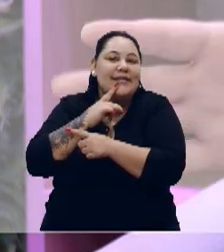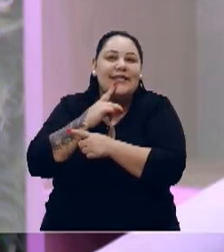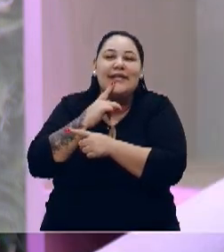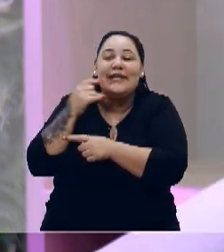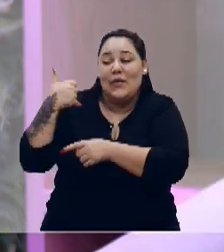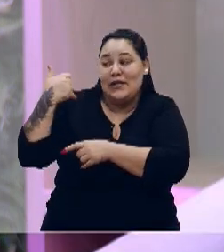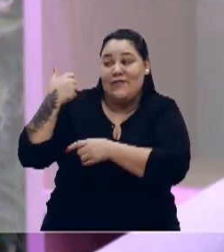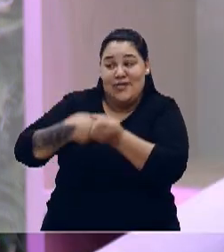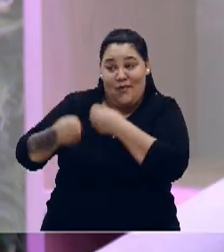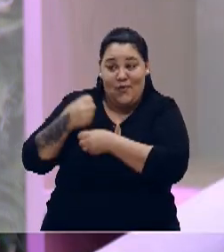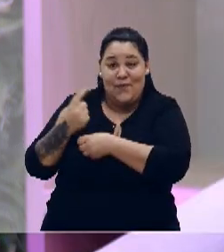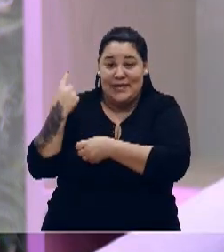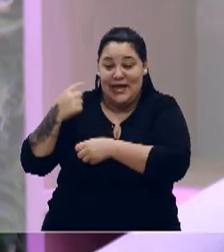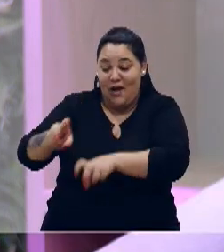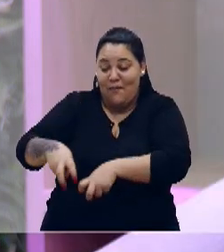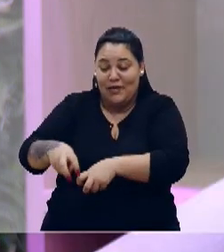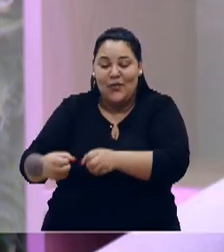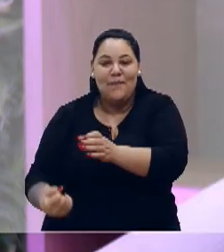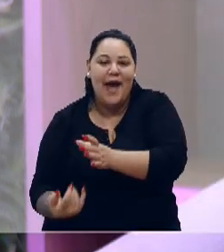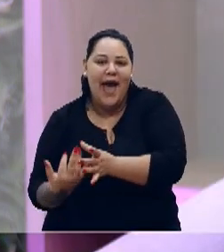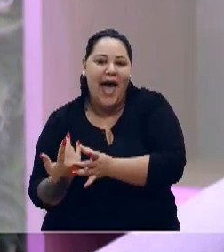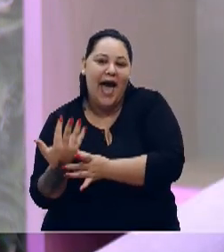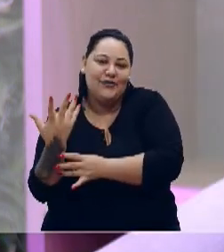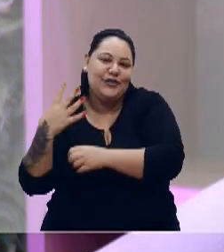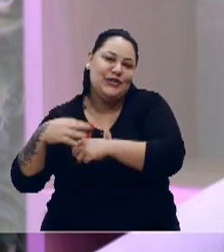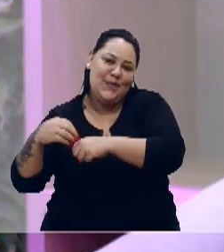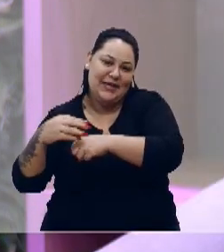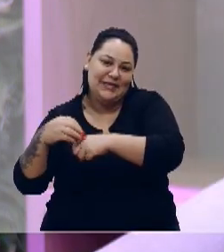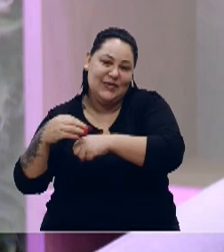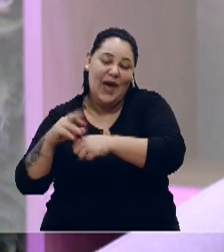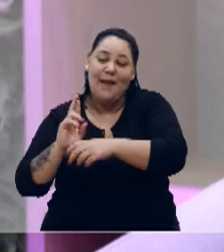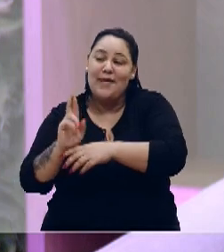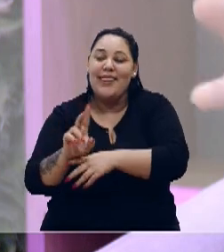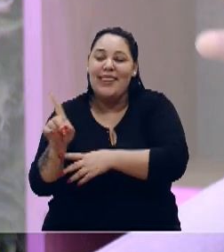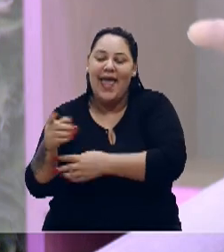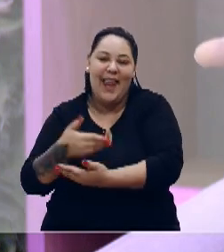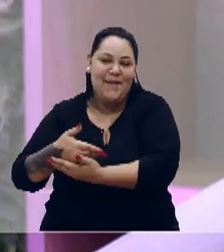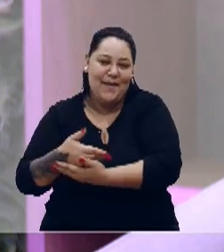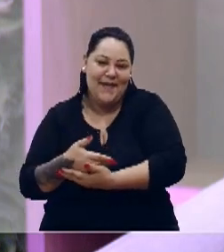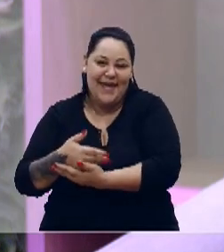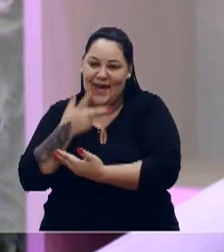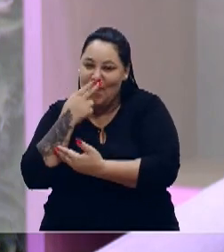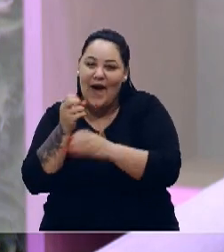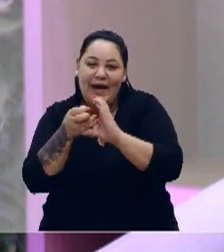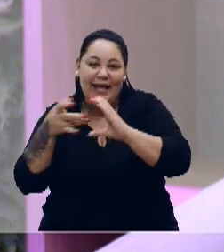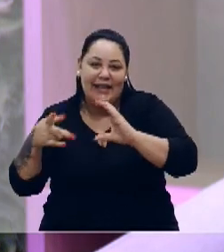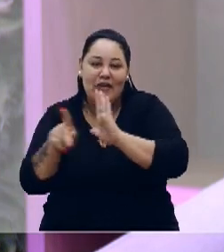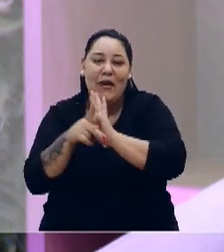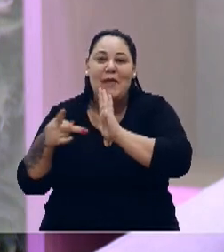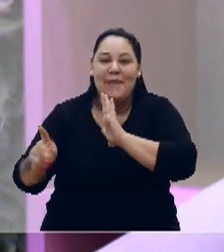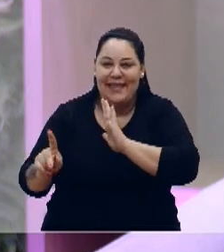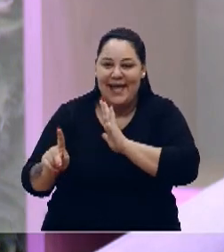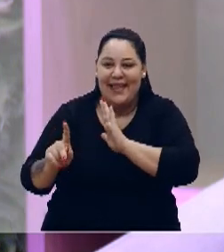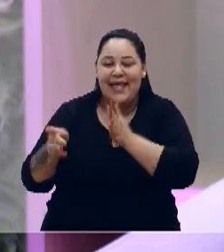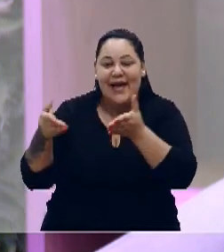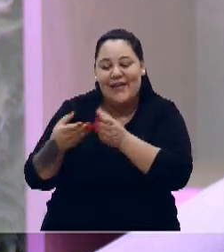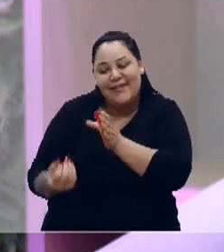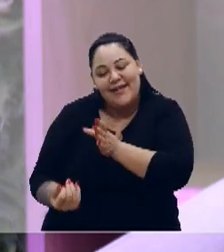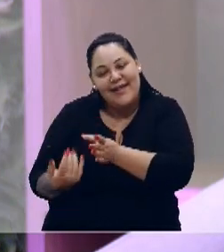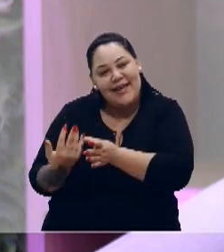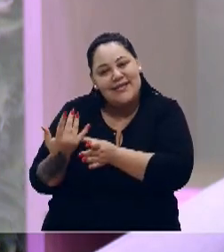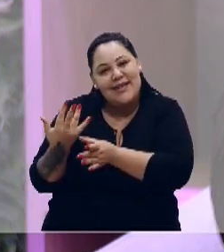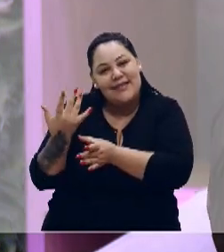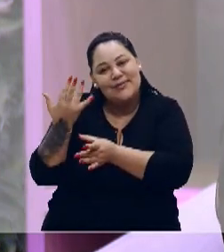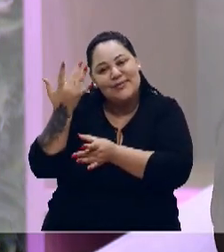no terreno, no pátio de casa. Então agora o pessegueirinho tá crescendo e ele fica lá na nossa